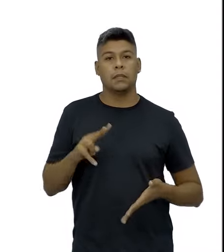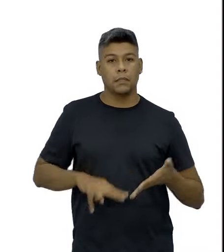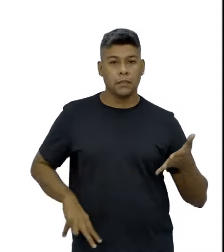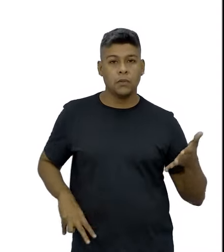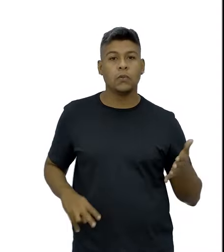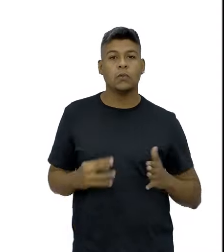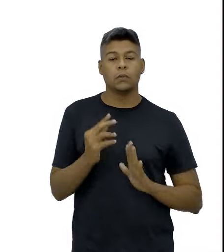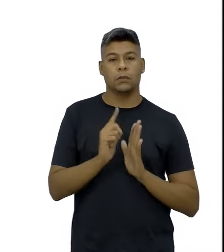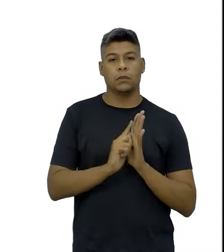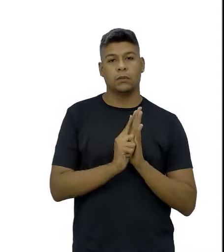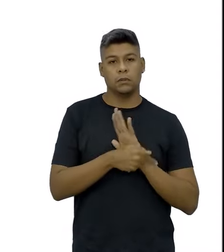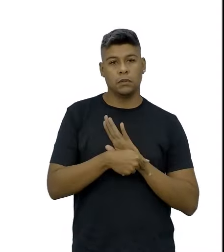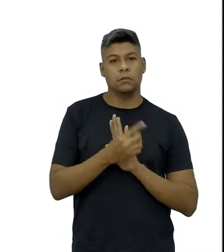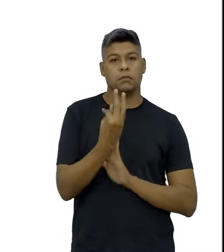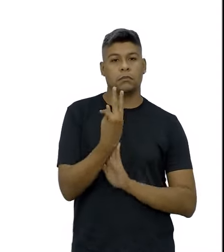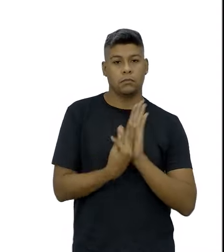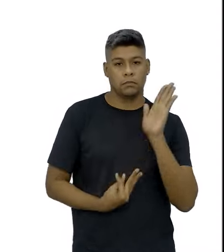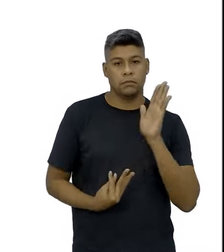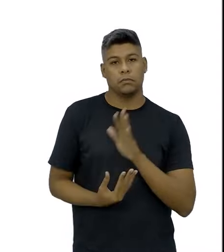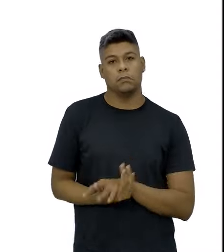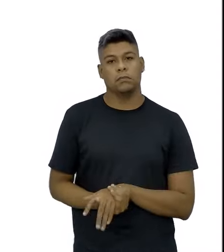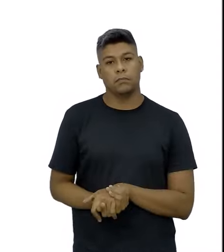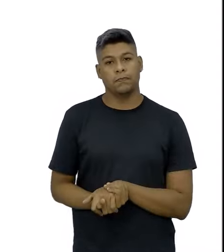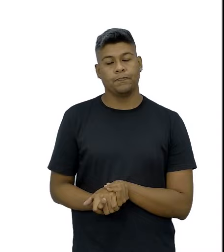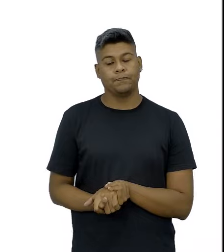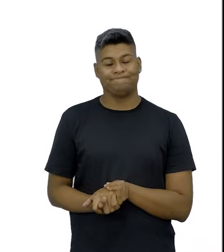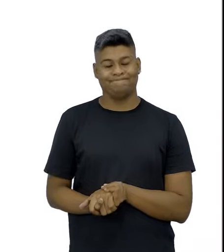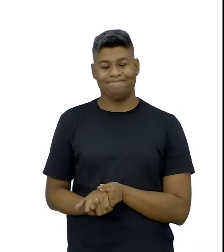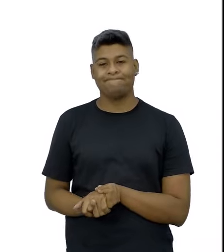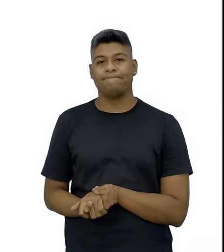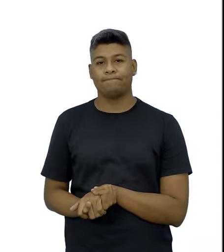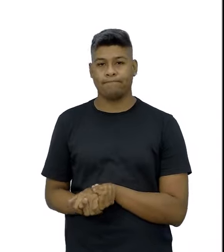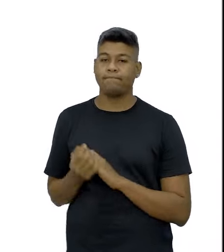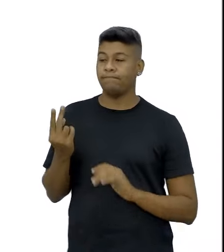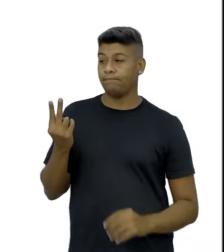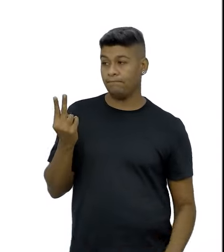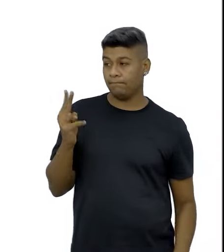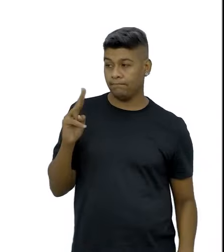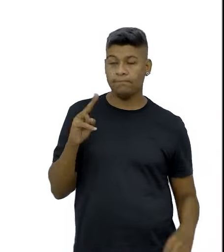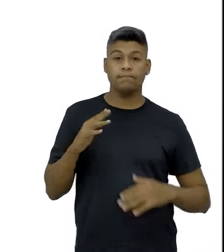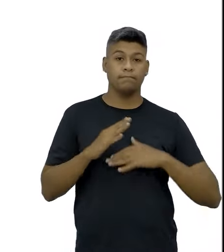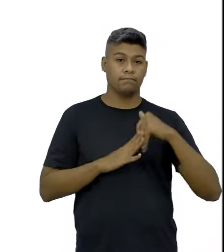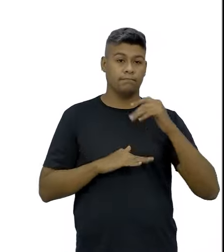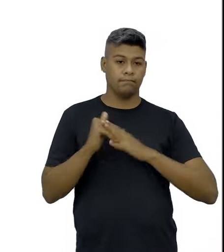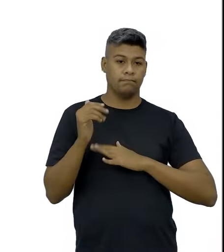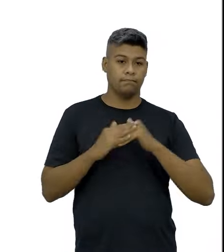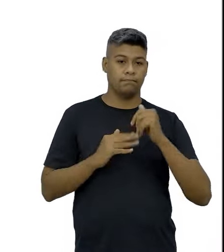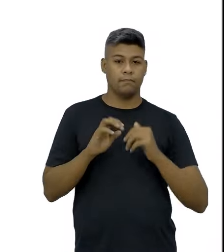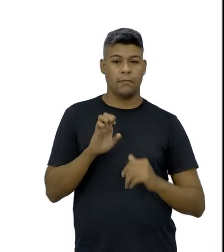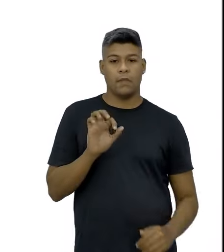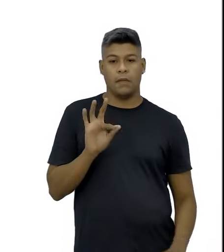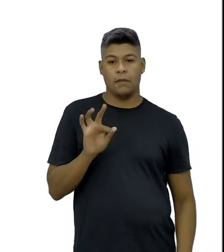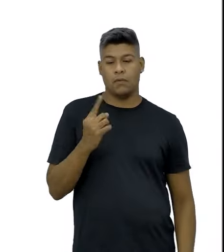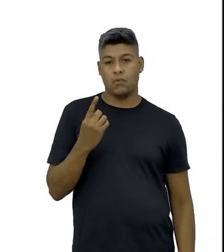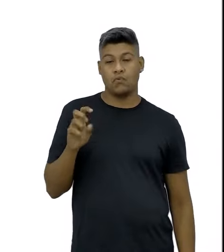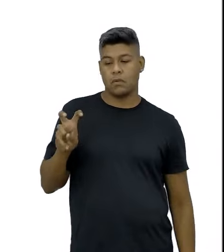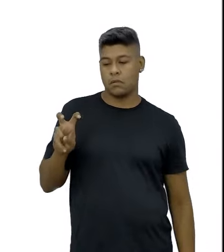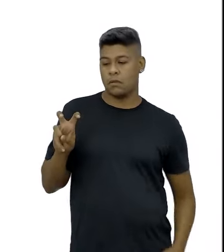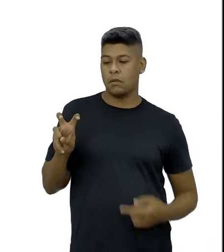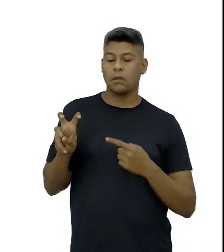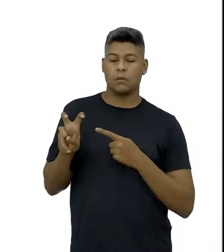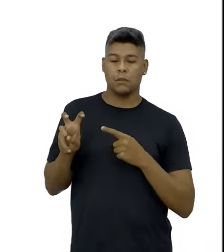do gênero textual. Observe que essas duas habilidades, elas são EF 1.5, ou